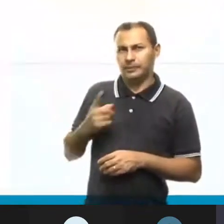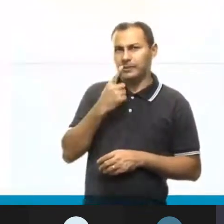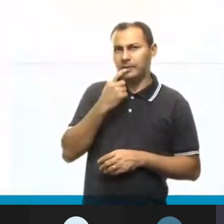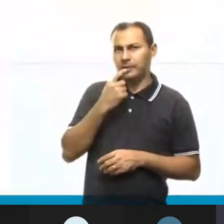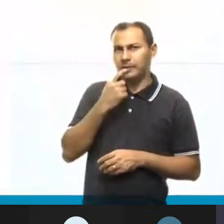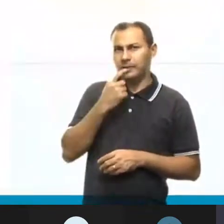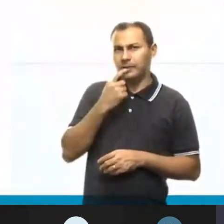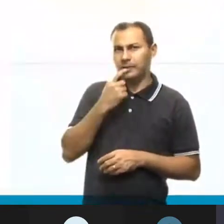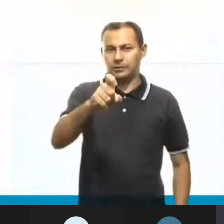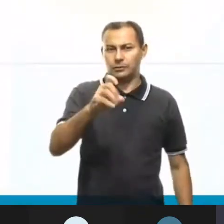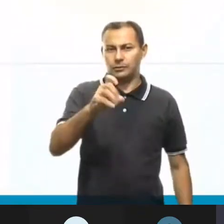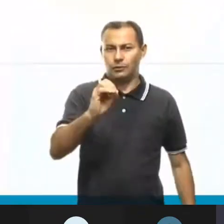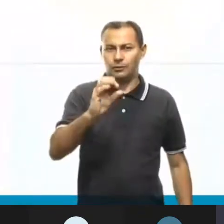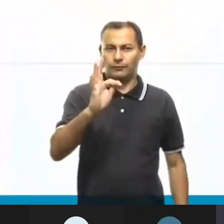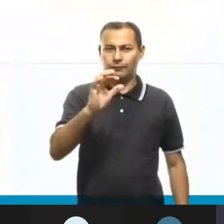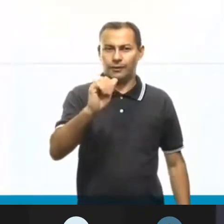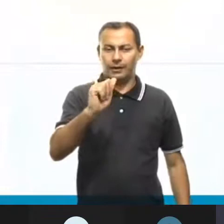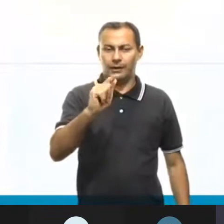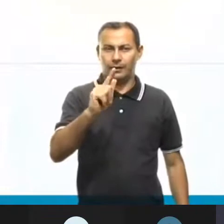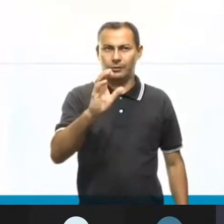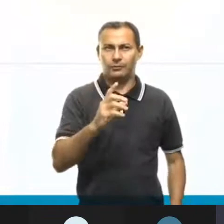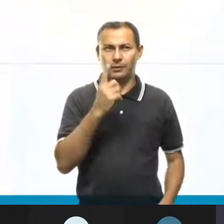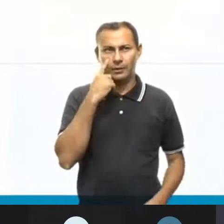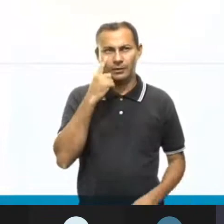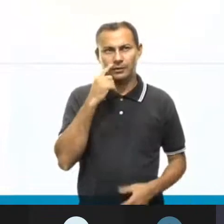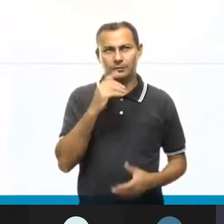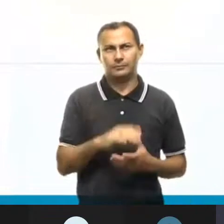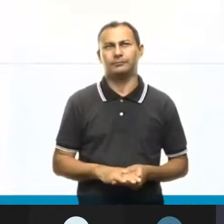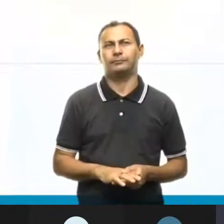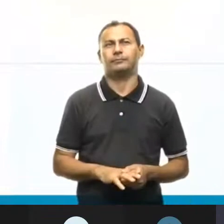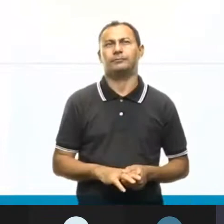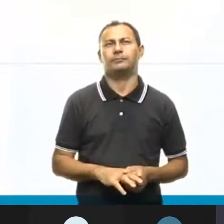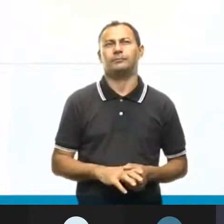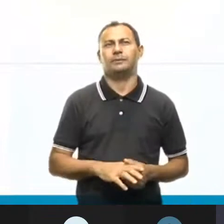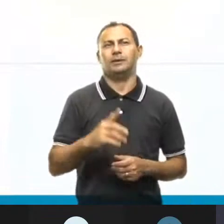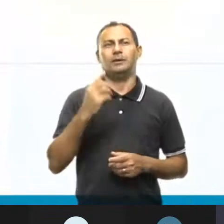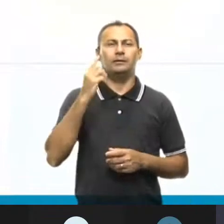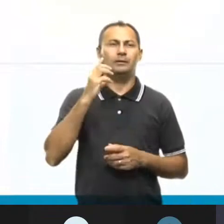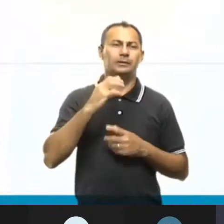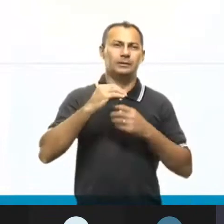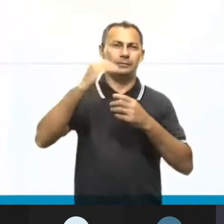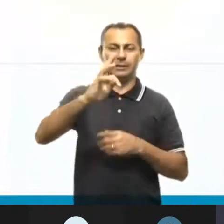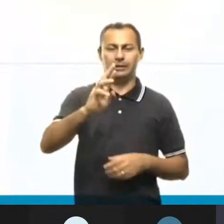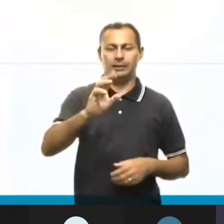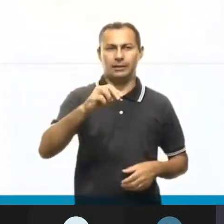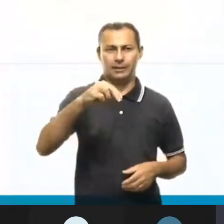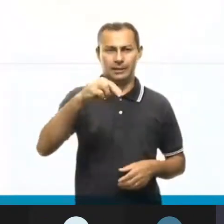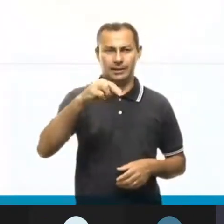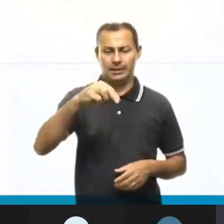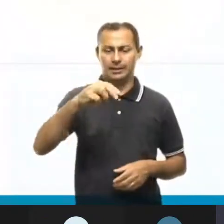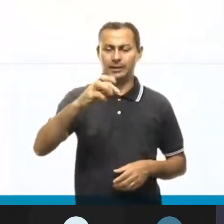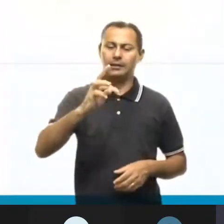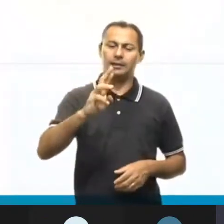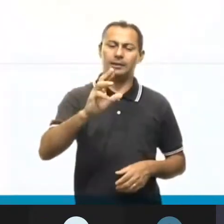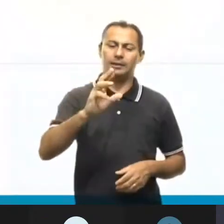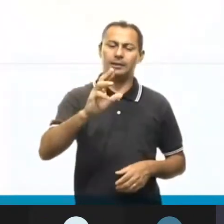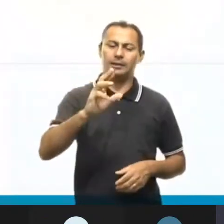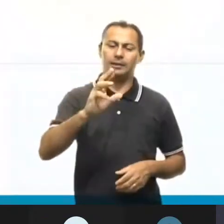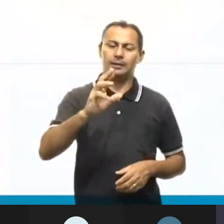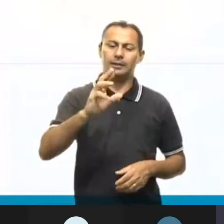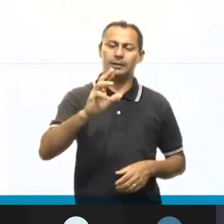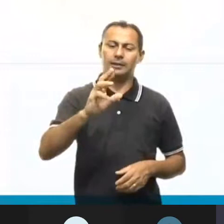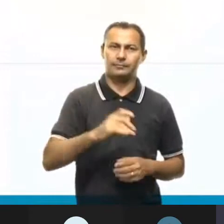esôfago, tá? Aqui nós temos a traqueia. Então, aqui é a traqueia. Tá? Essa outra